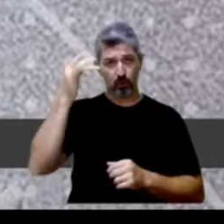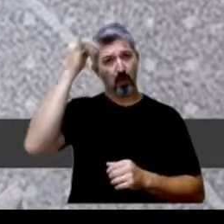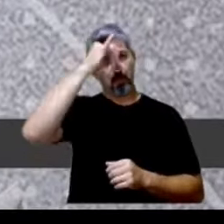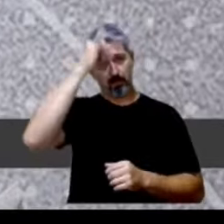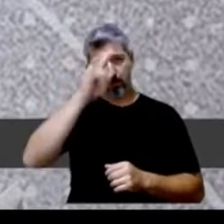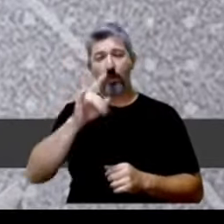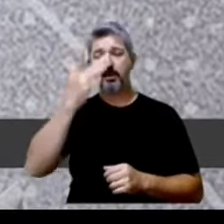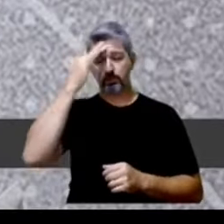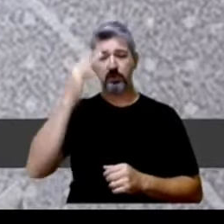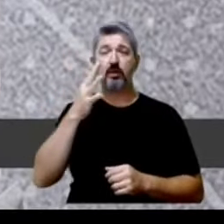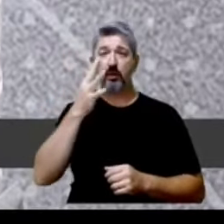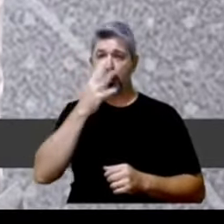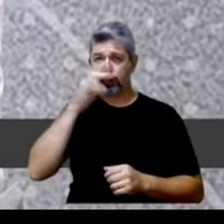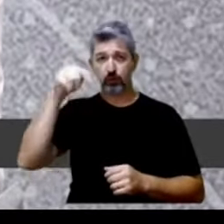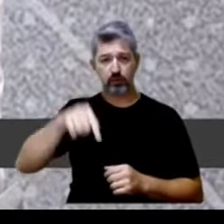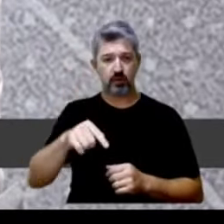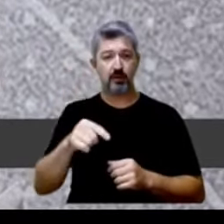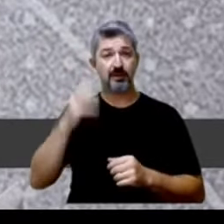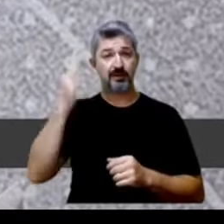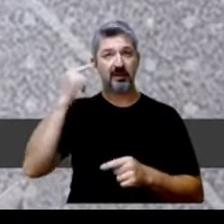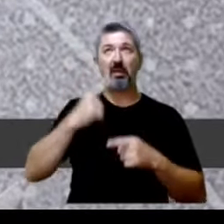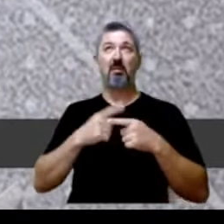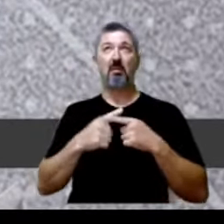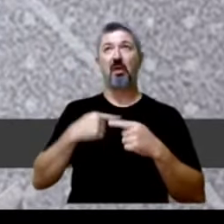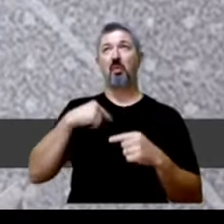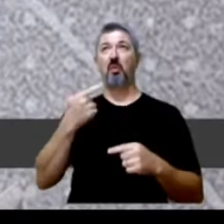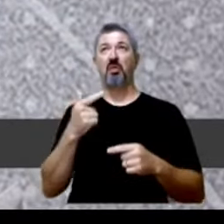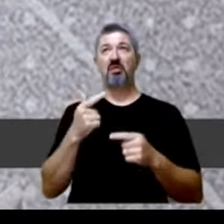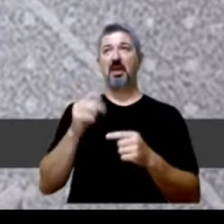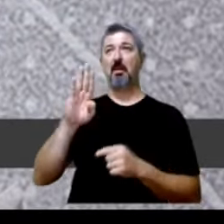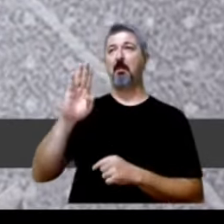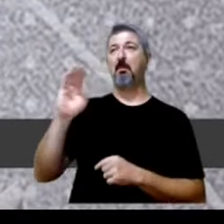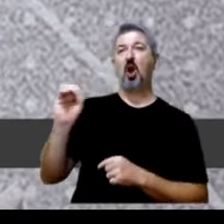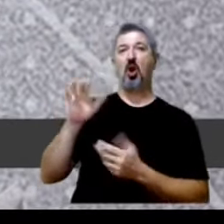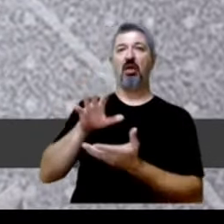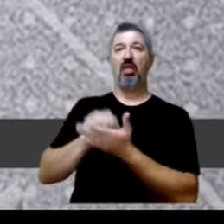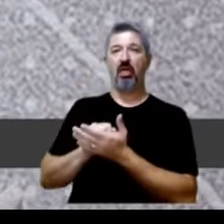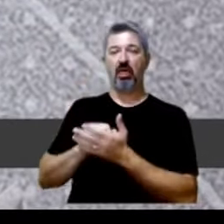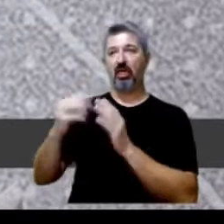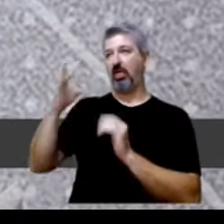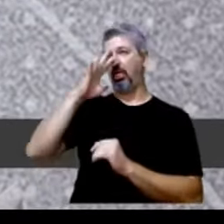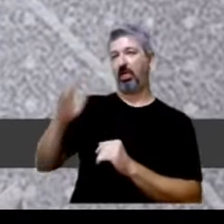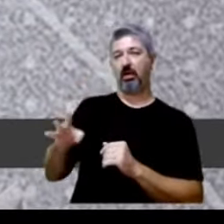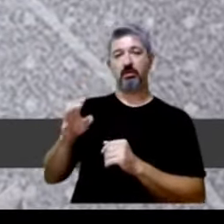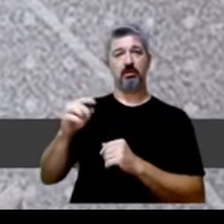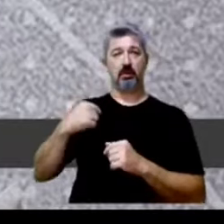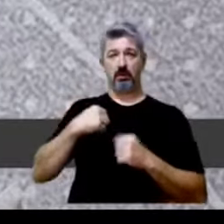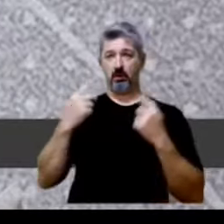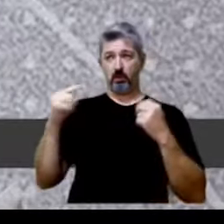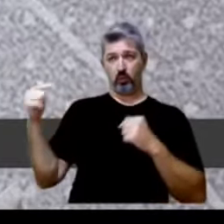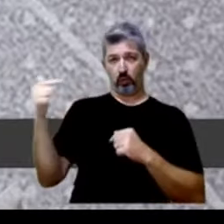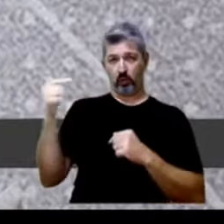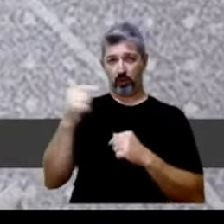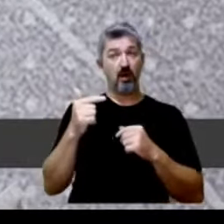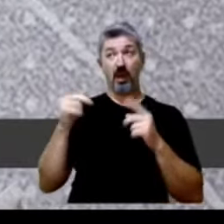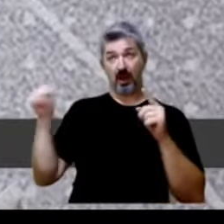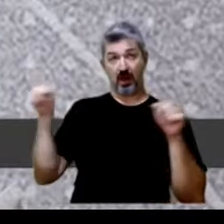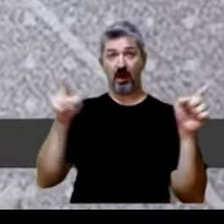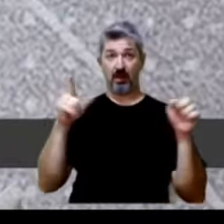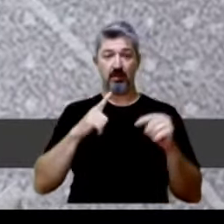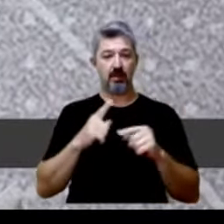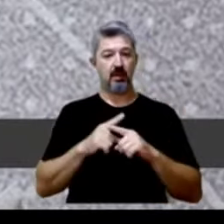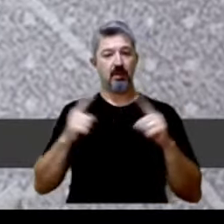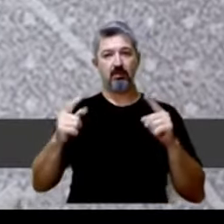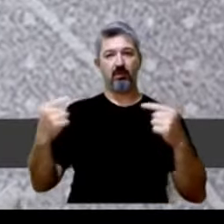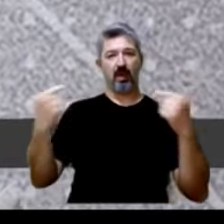que justamente por eu não ter esses BOs que esse povo todo aqui tem, tenho sim muito trabalho e é isso que vão atacar, mas o povo sabe do